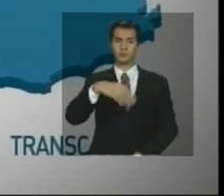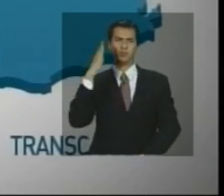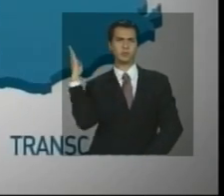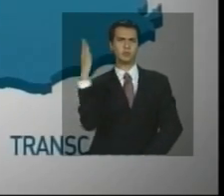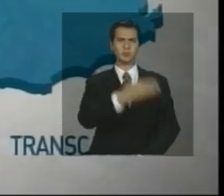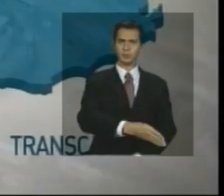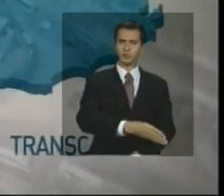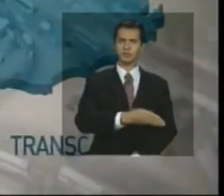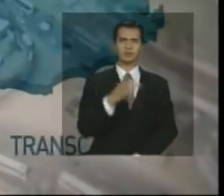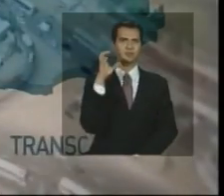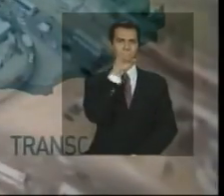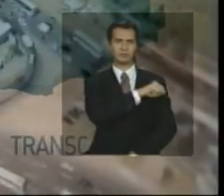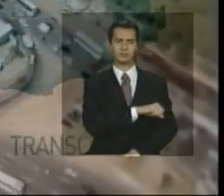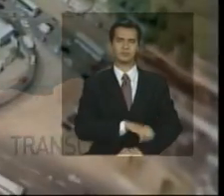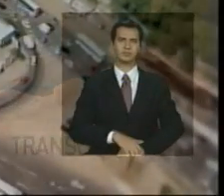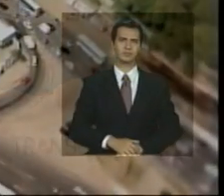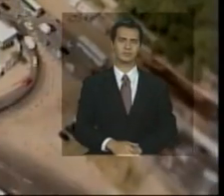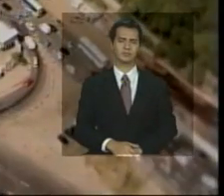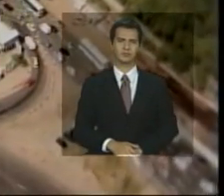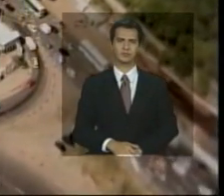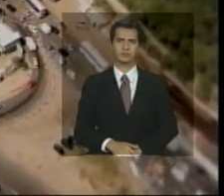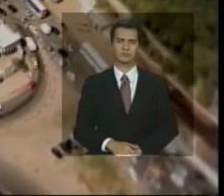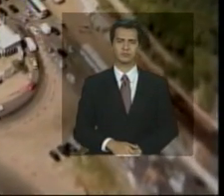por exemplo.